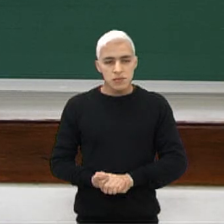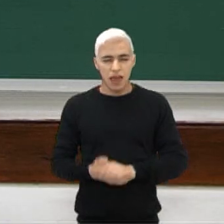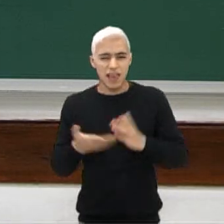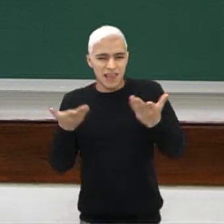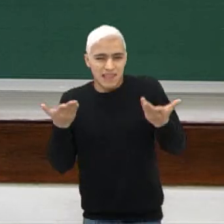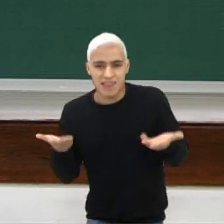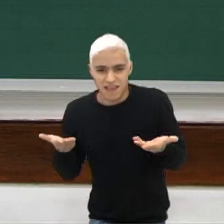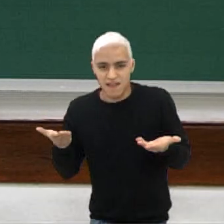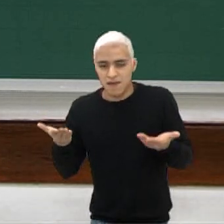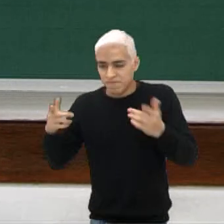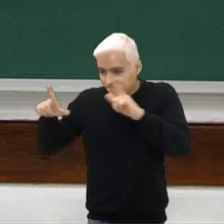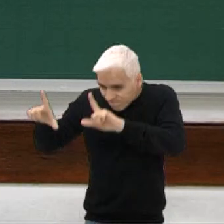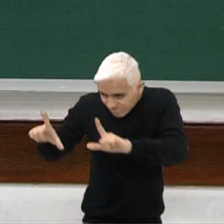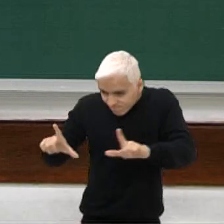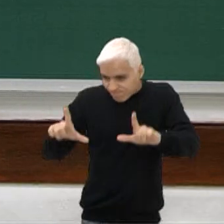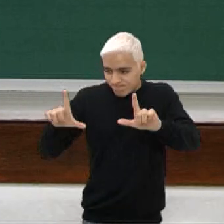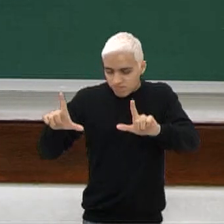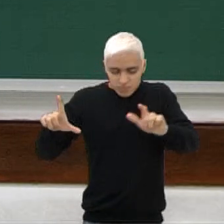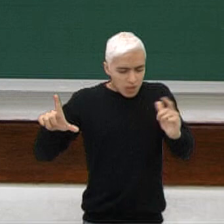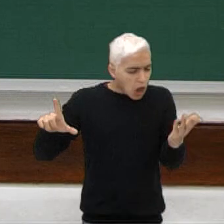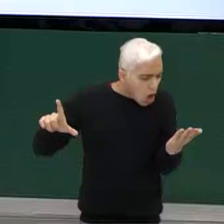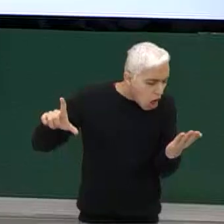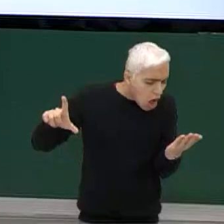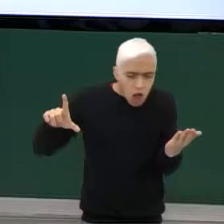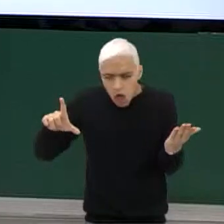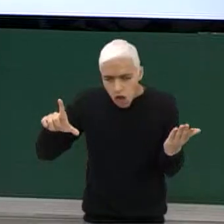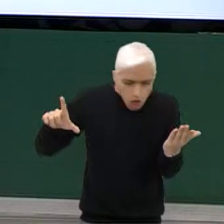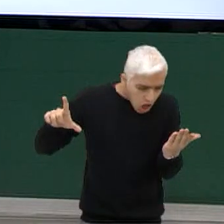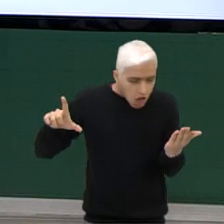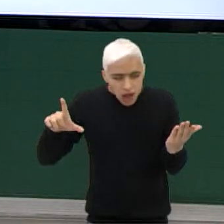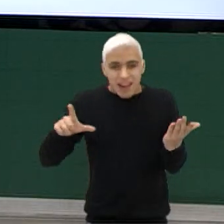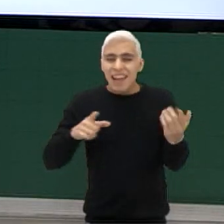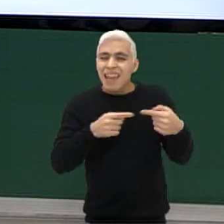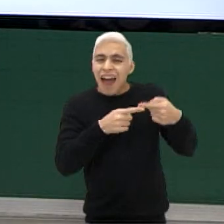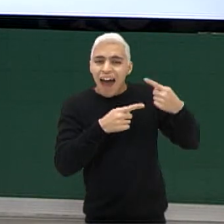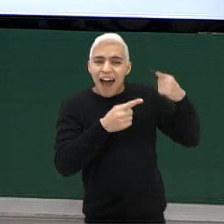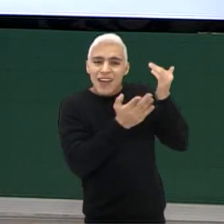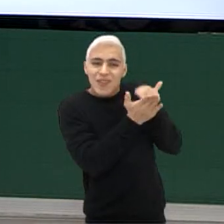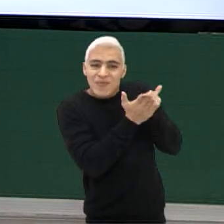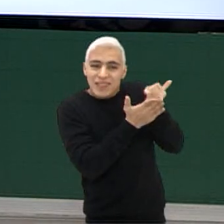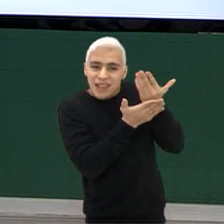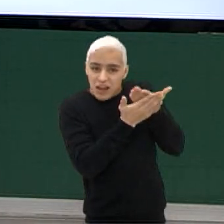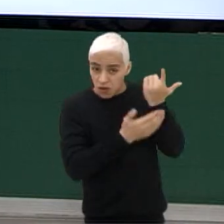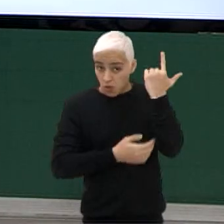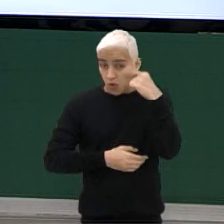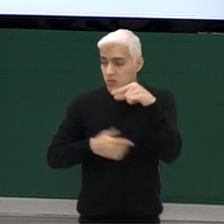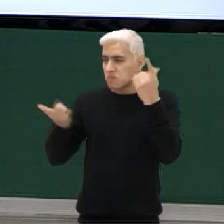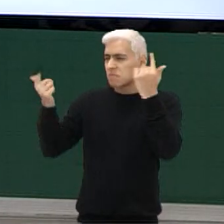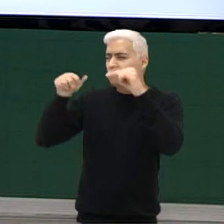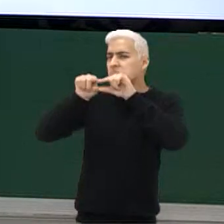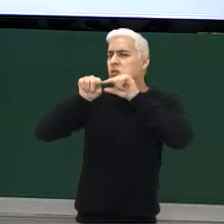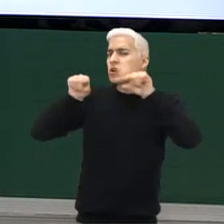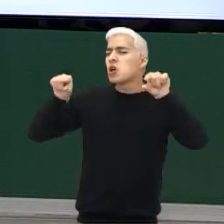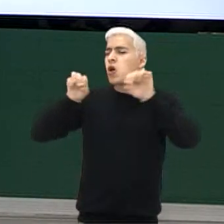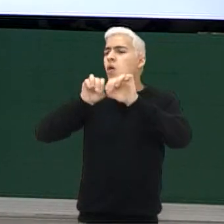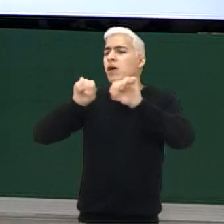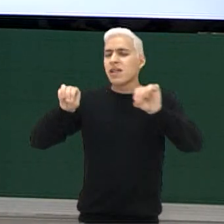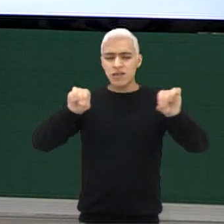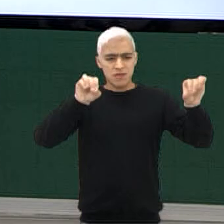E então, verificaram aí no caderno de vocês, lá no início das aulas, conseguiram classificar essa oração